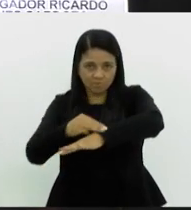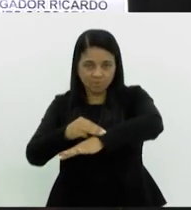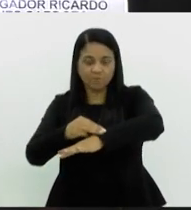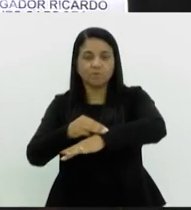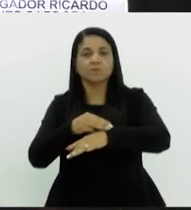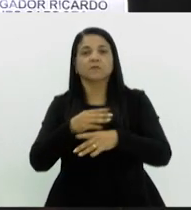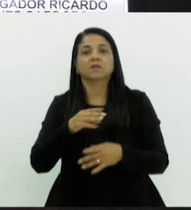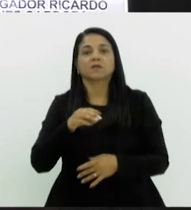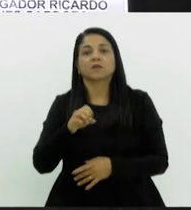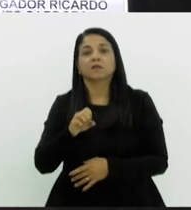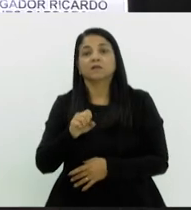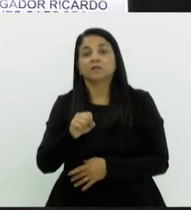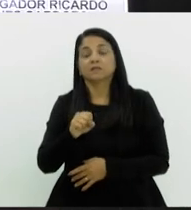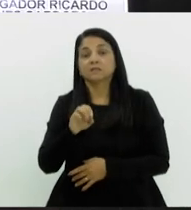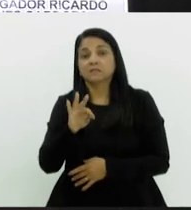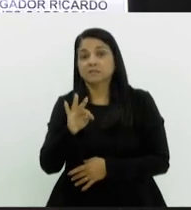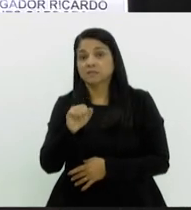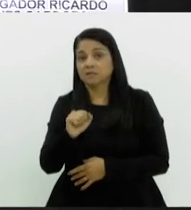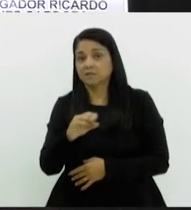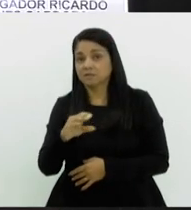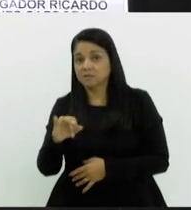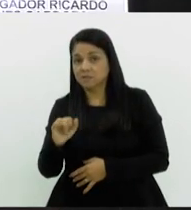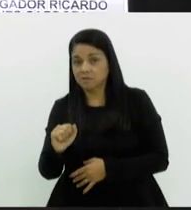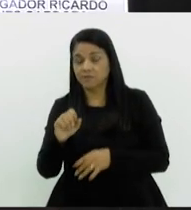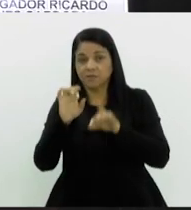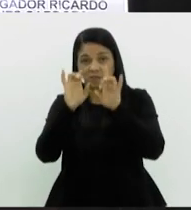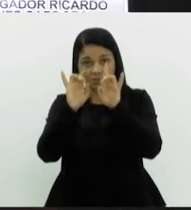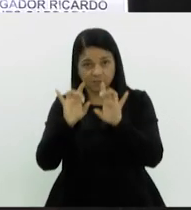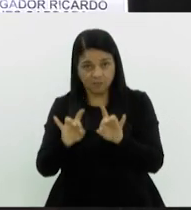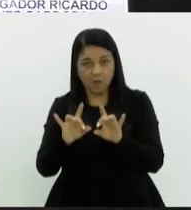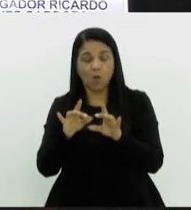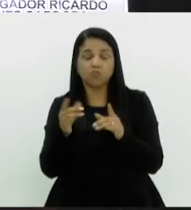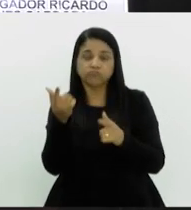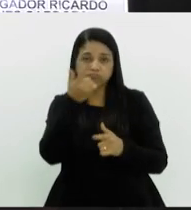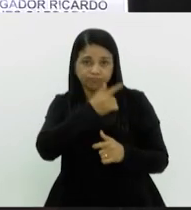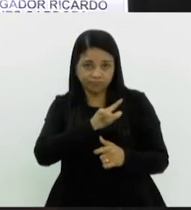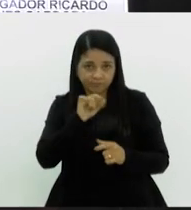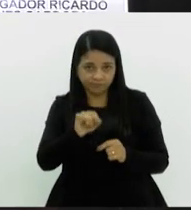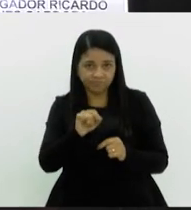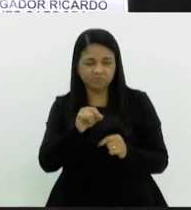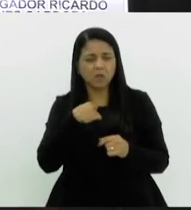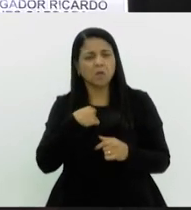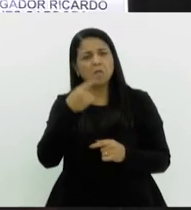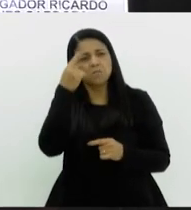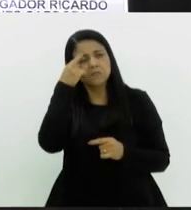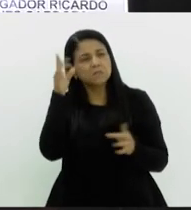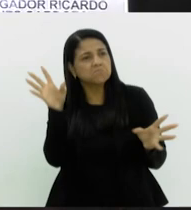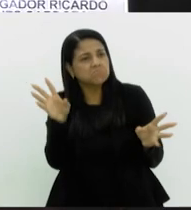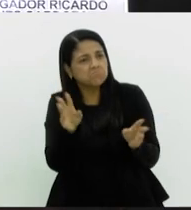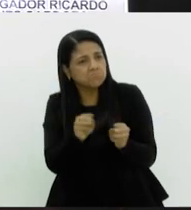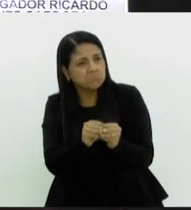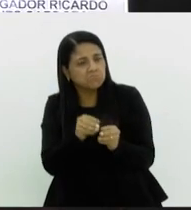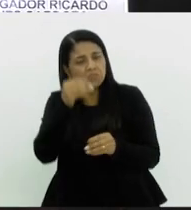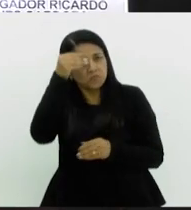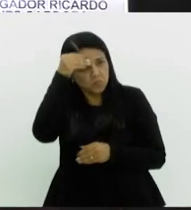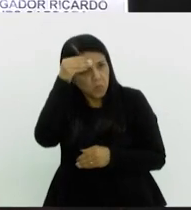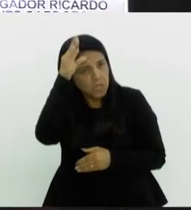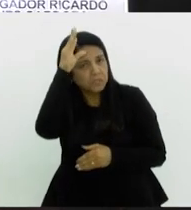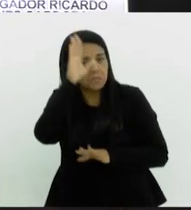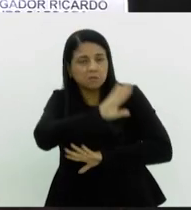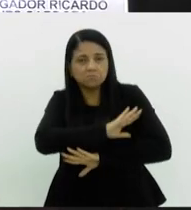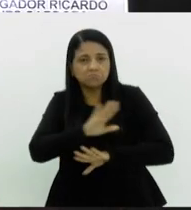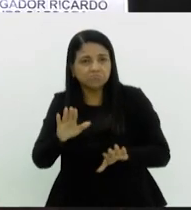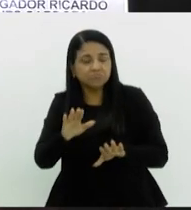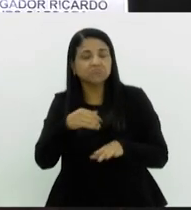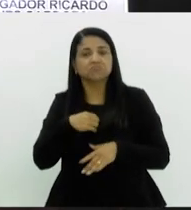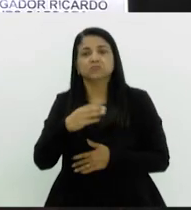especial. Isso aconteceu. Eu achei que ali eu teria encerrado o meu conhecimento com o